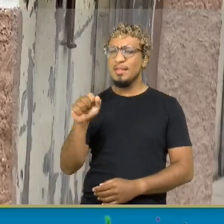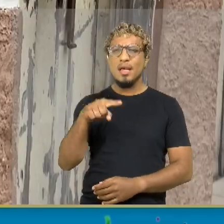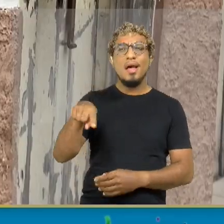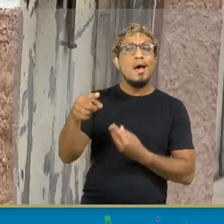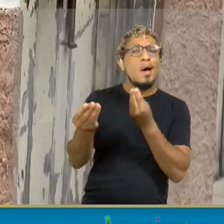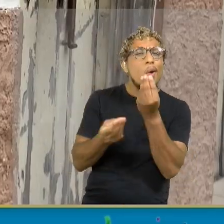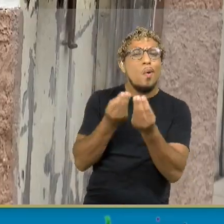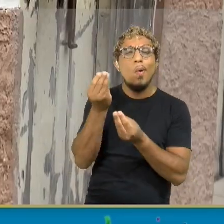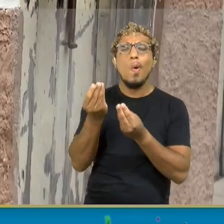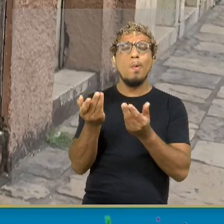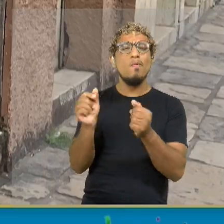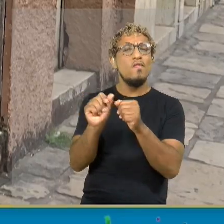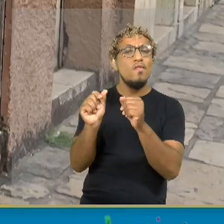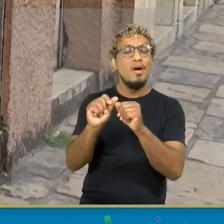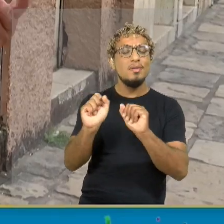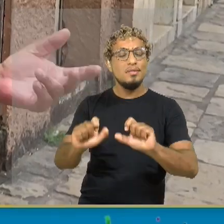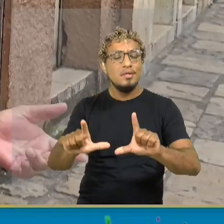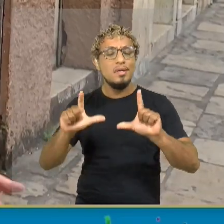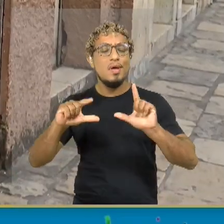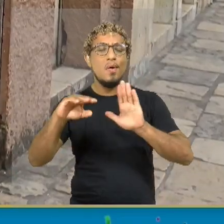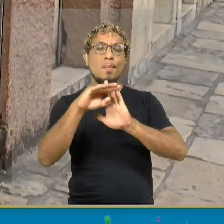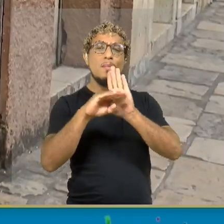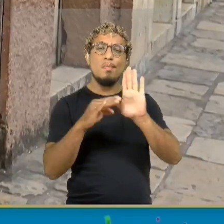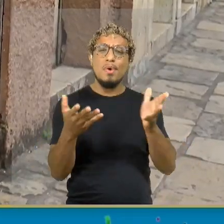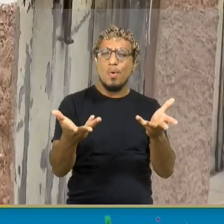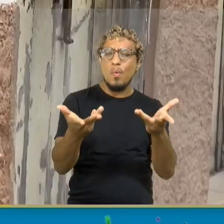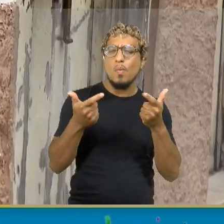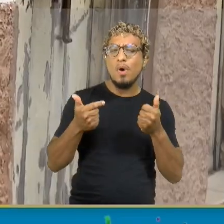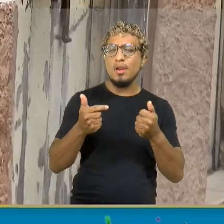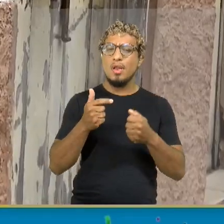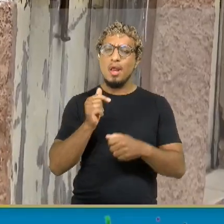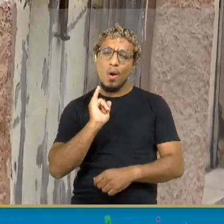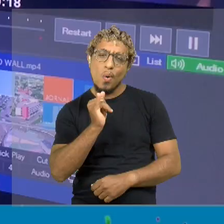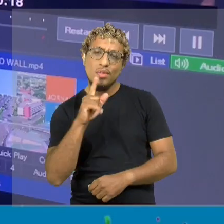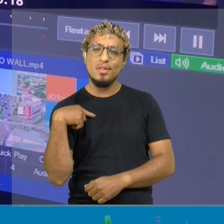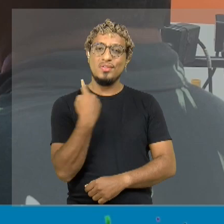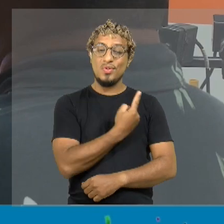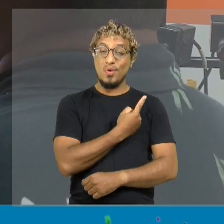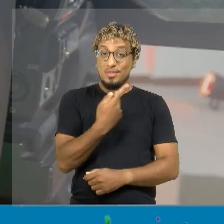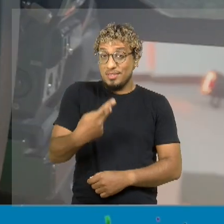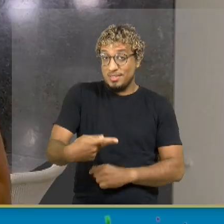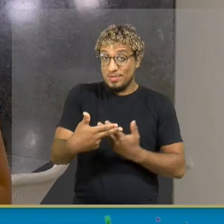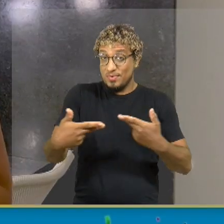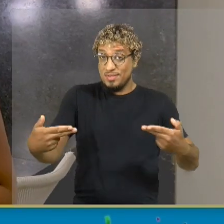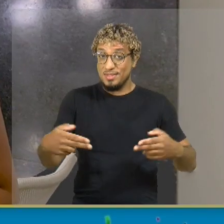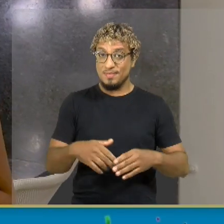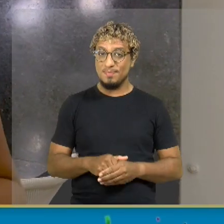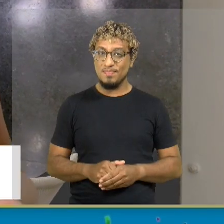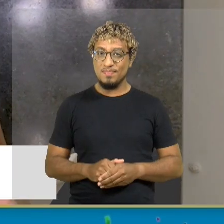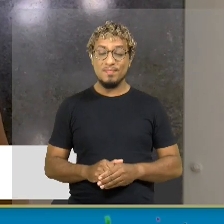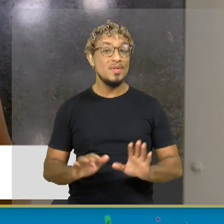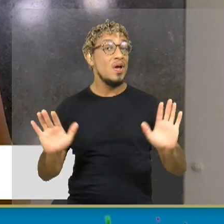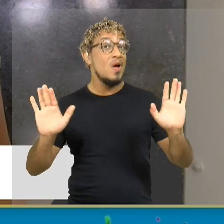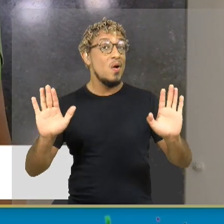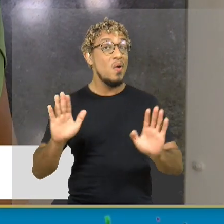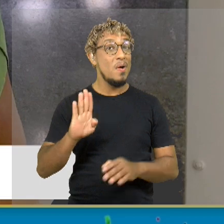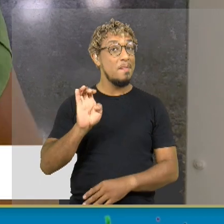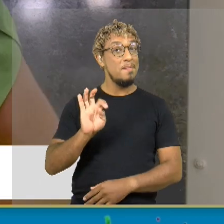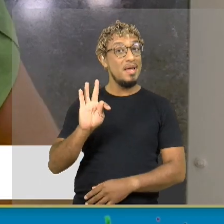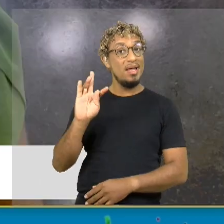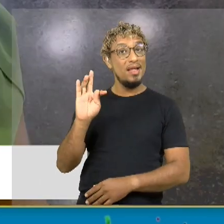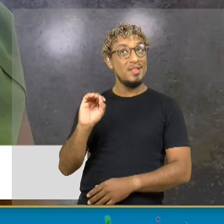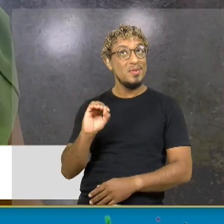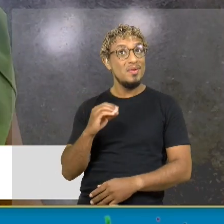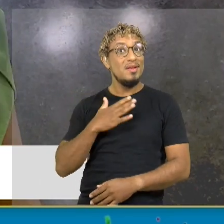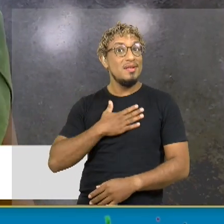com tanta qualidade, falando das nossas coisas. É isso aí. Oi, Beto. Felicidade em receber a sua pergunta.